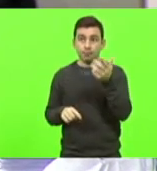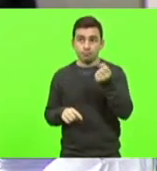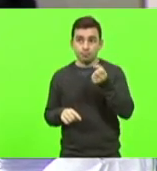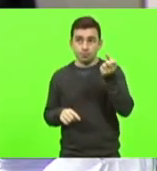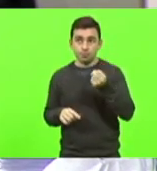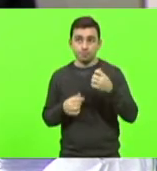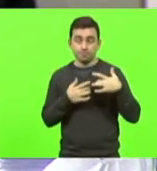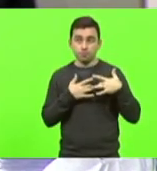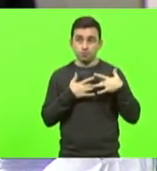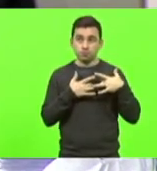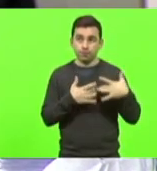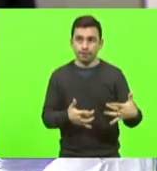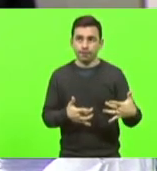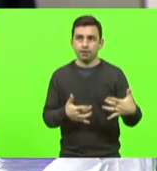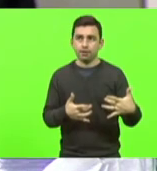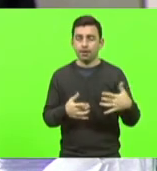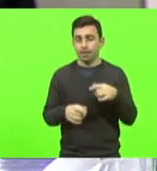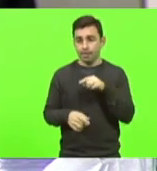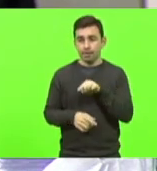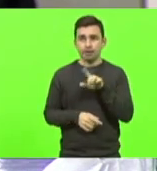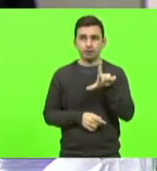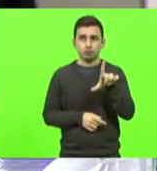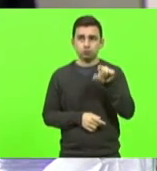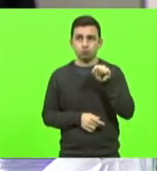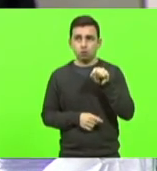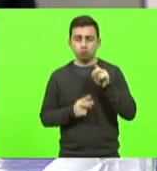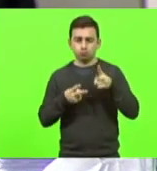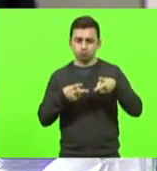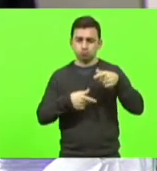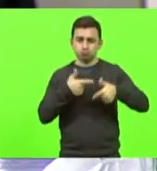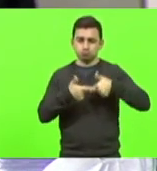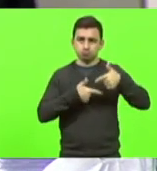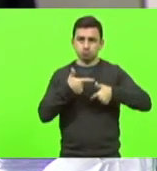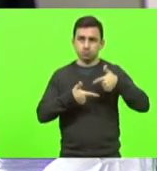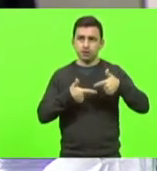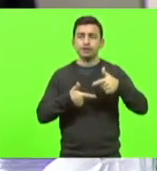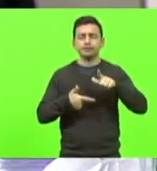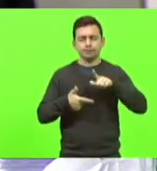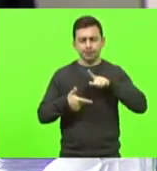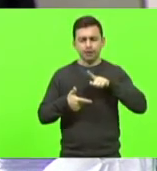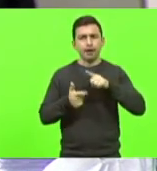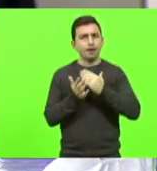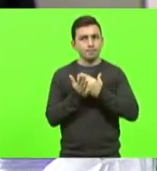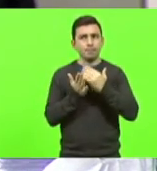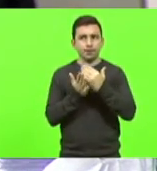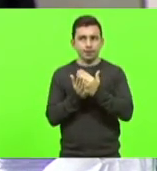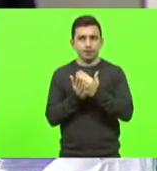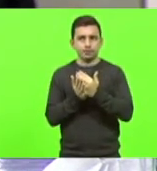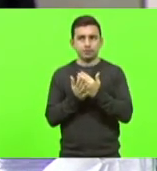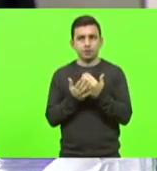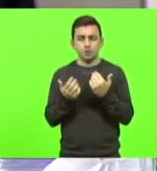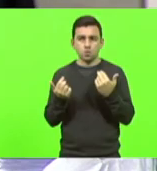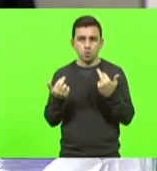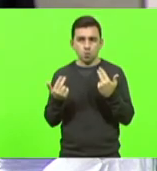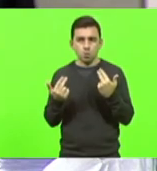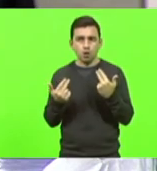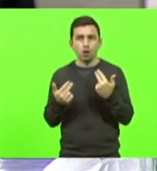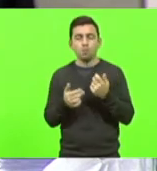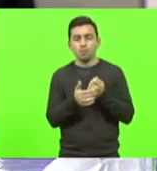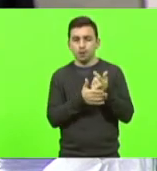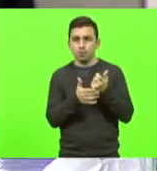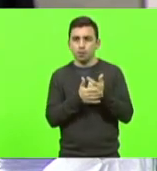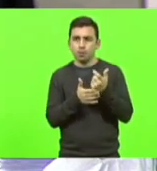voluntária e que opte por permanecer em atividade fará jus a um abono de permanência equivalente ao valor da sua contribuição